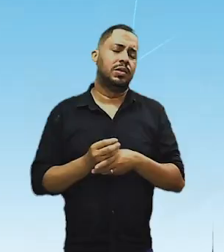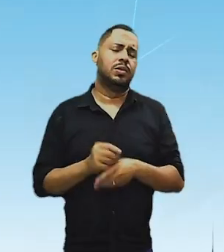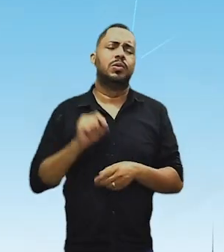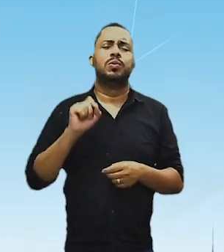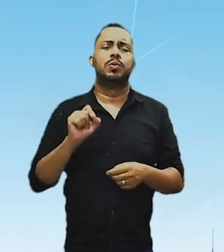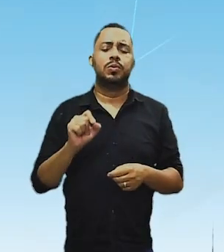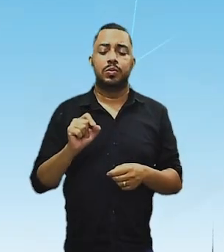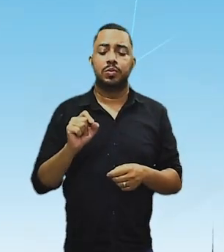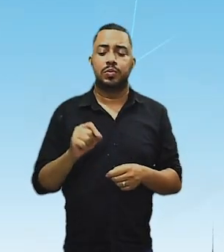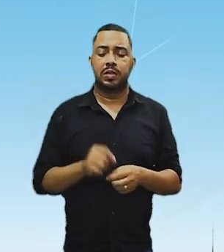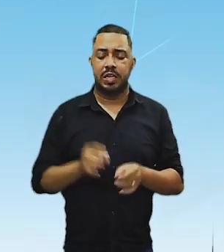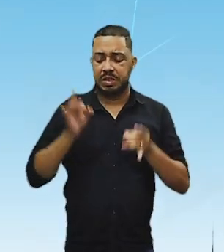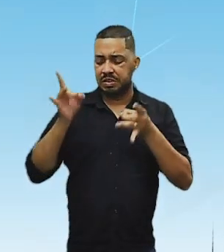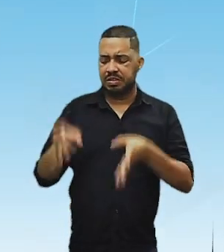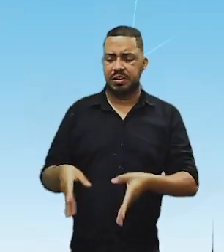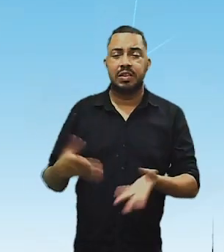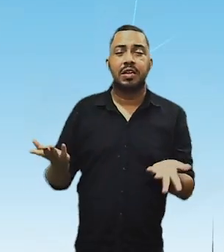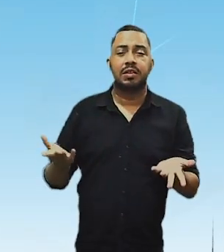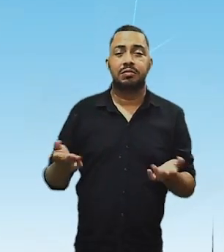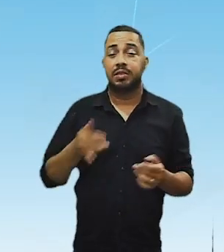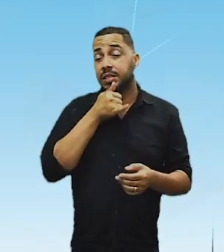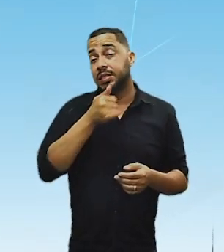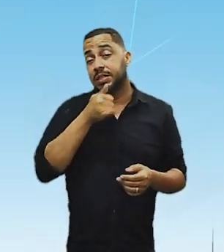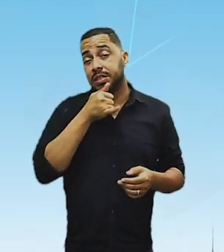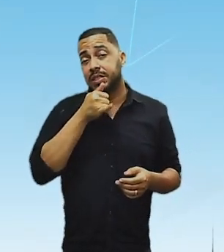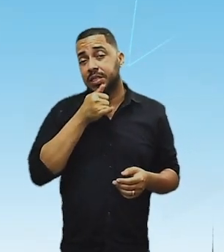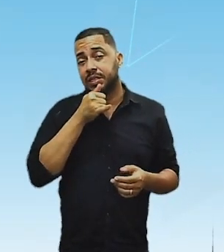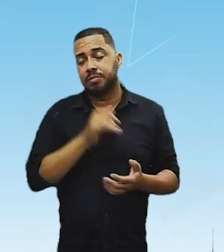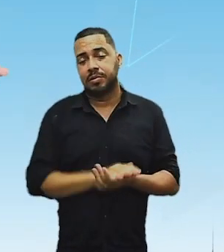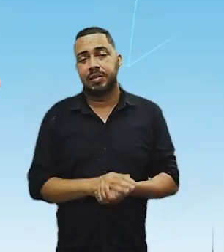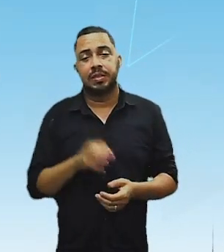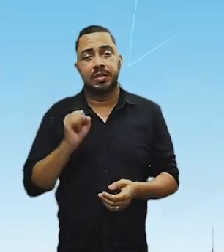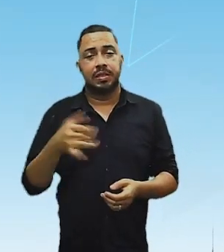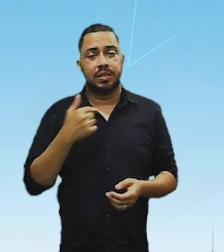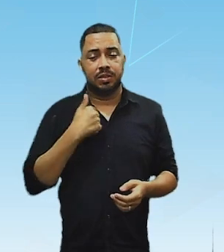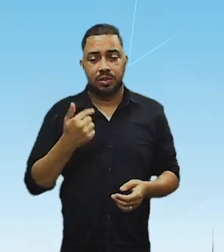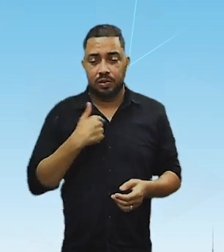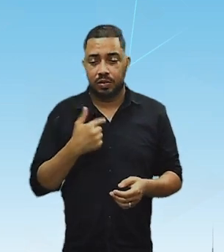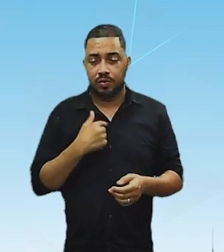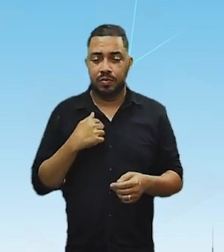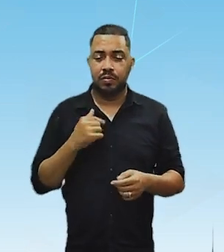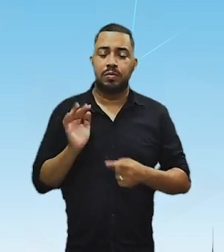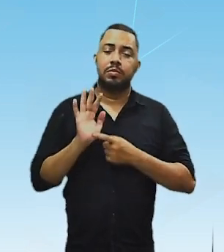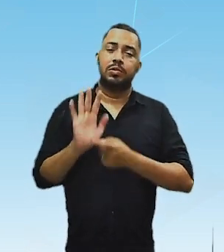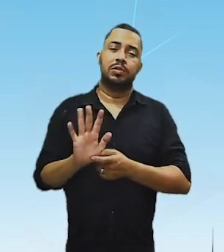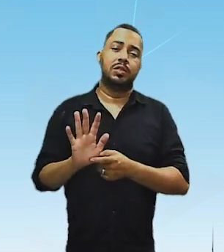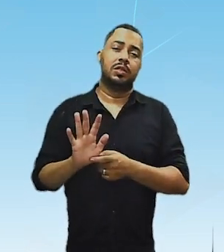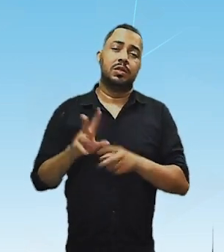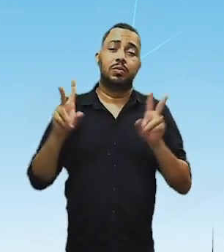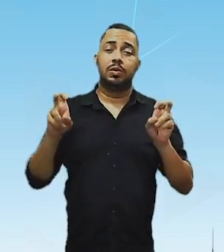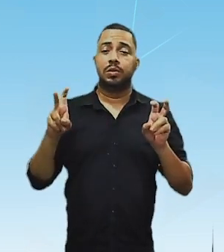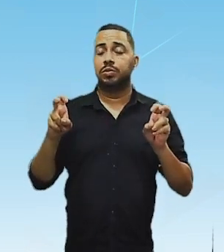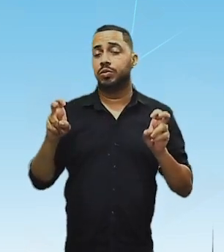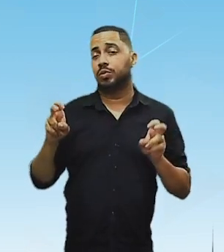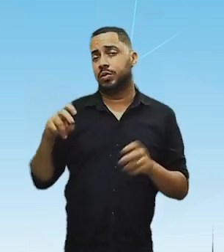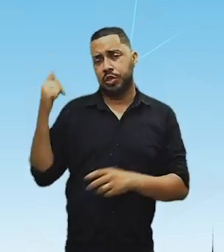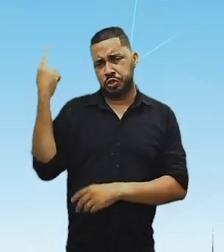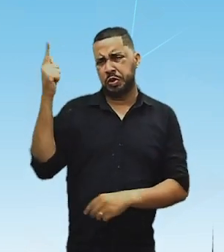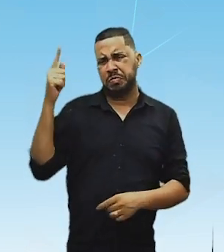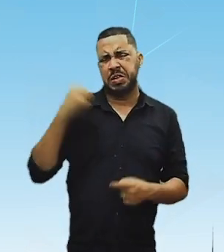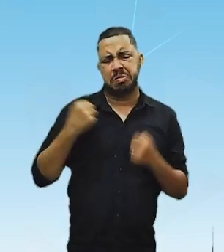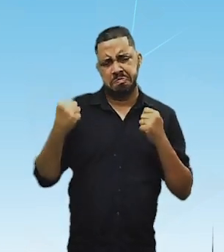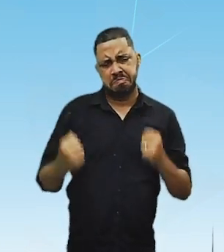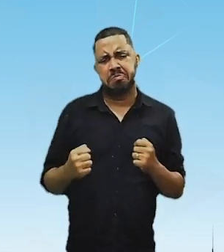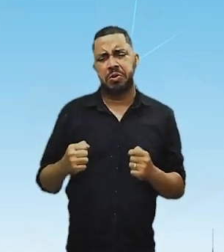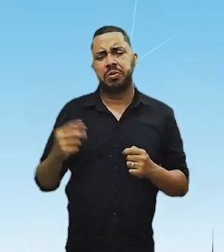buscar dados? Por exemplo, mais uma vez, se eu vou citar um assunto do mundo da geografia, eu posso justamente